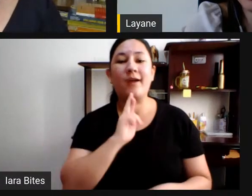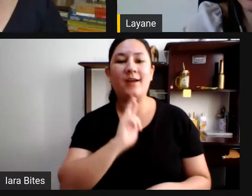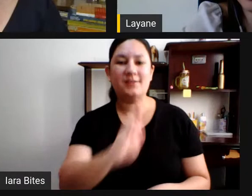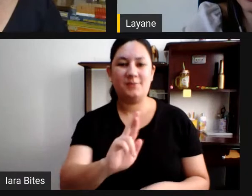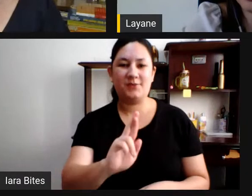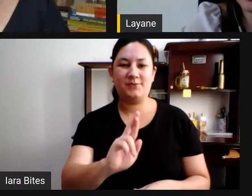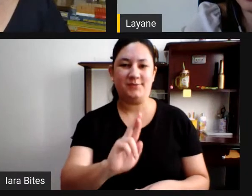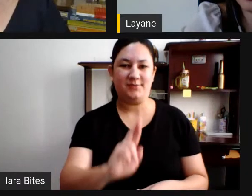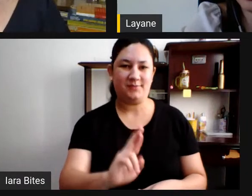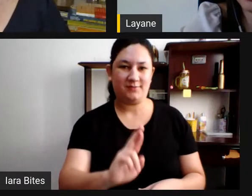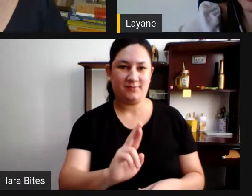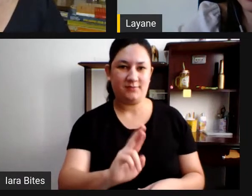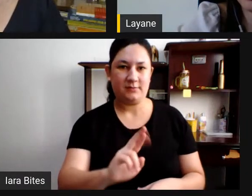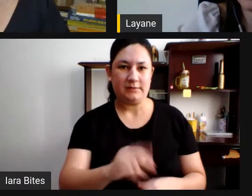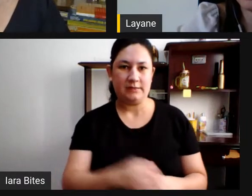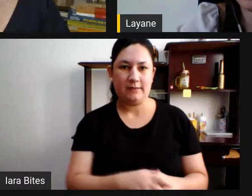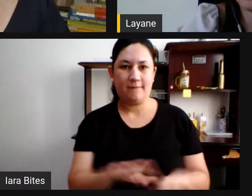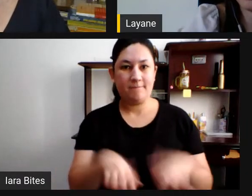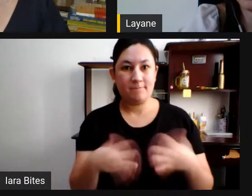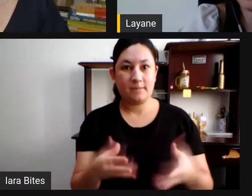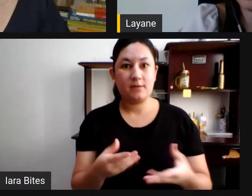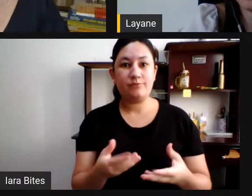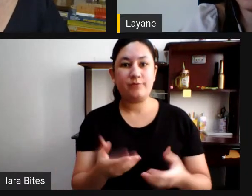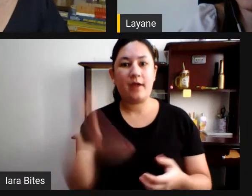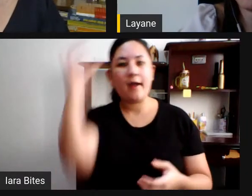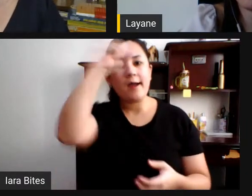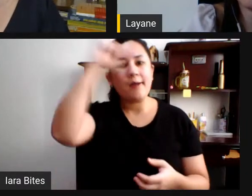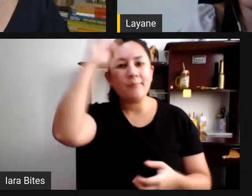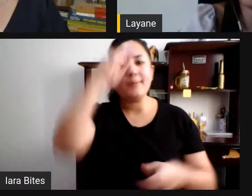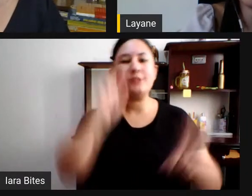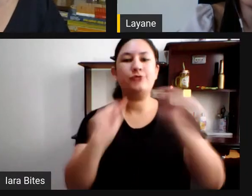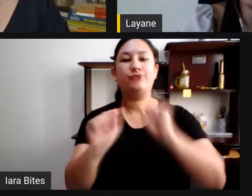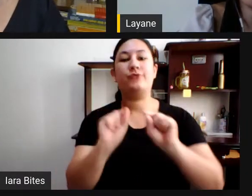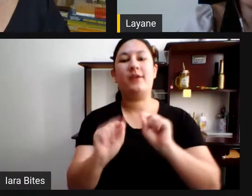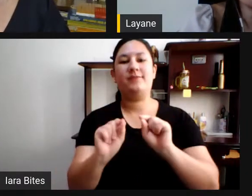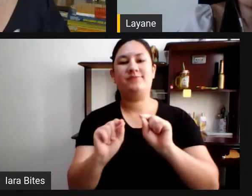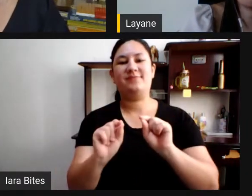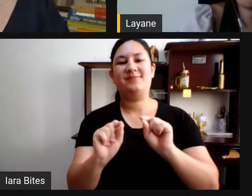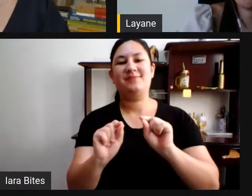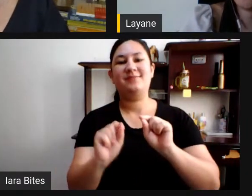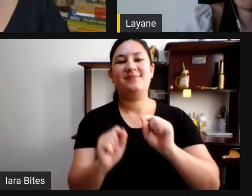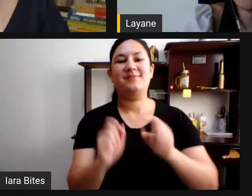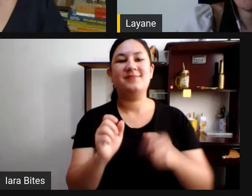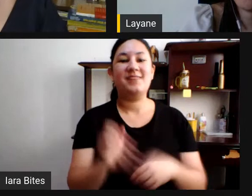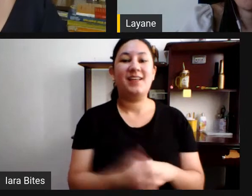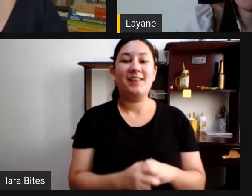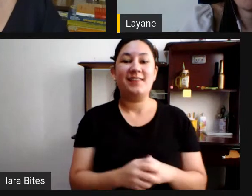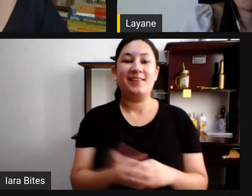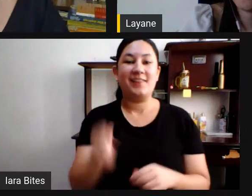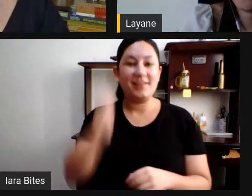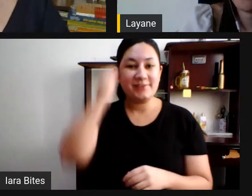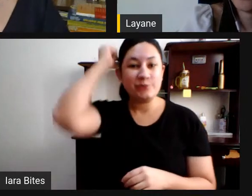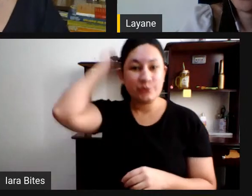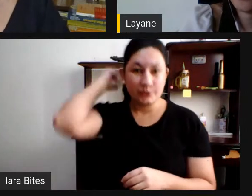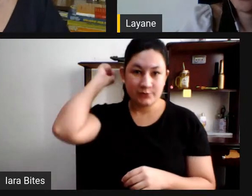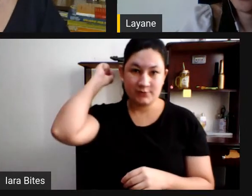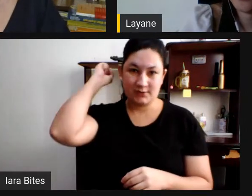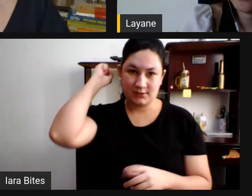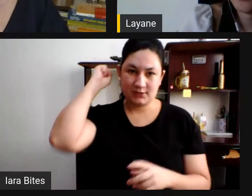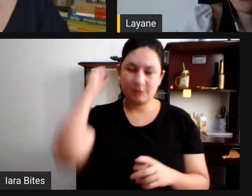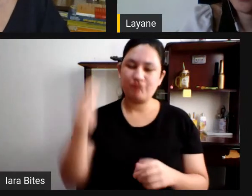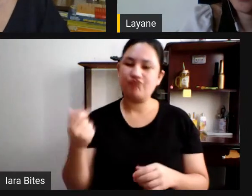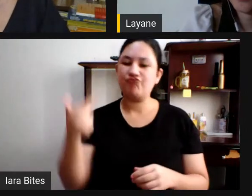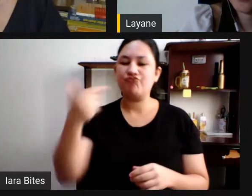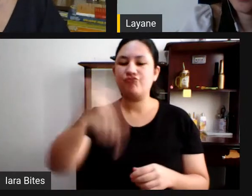o que que a gente pode aprender com o Sossir daquele momento desse manuscrito e dessa retomada dele